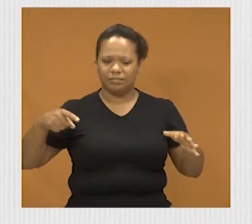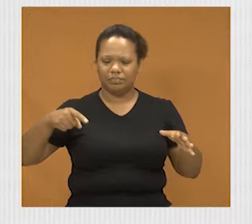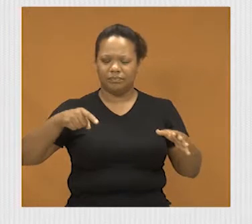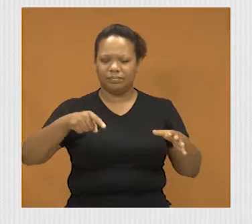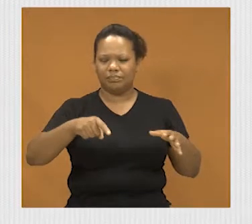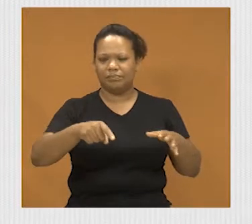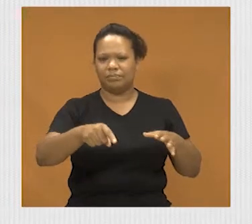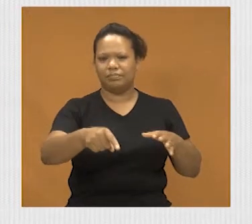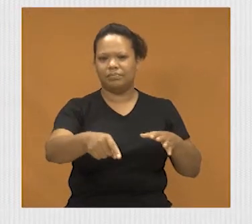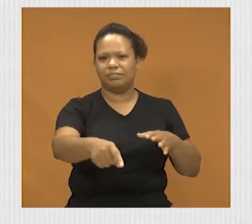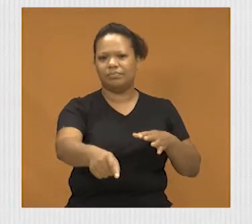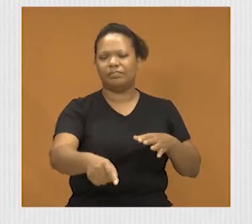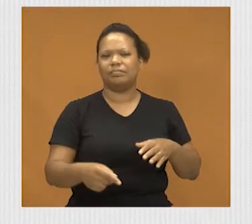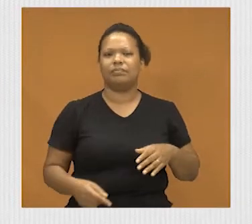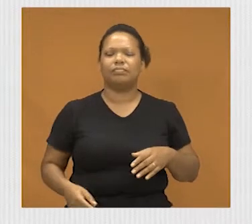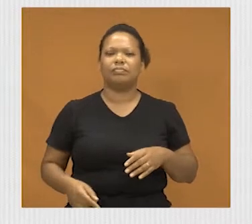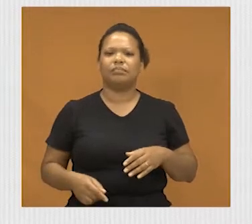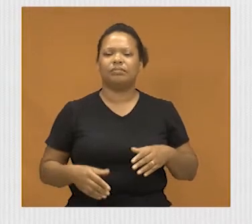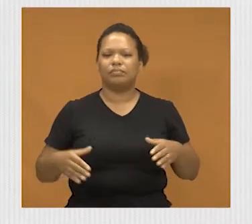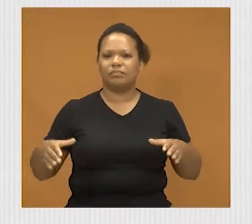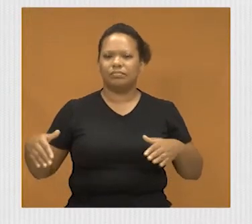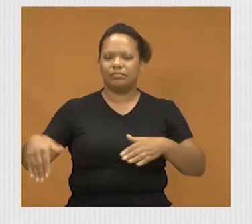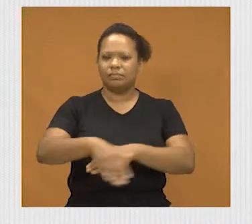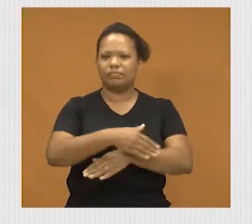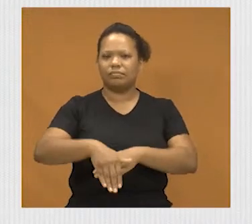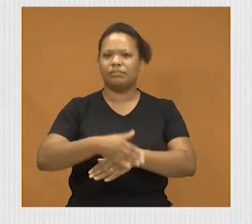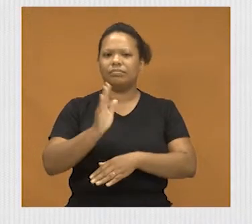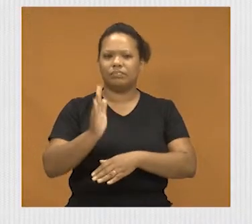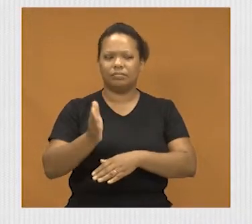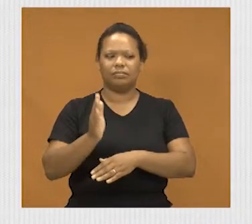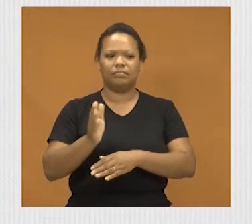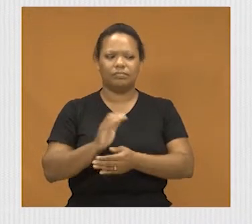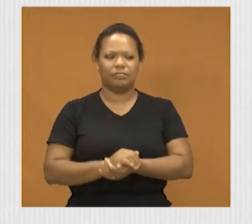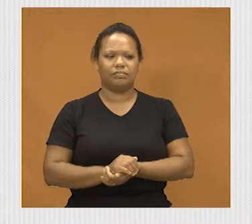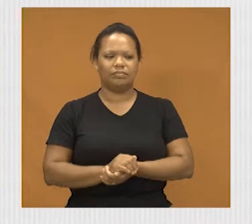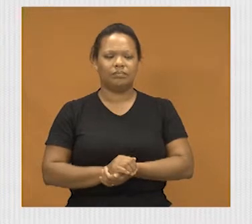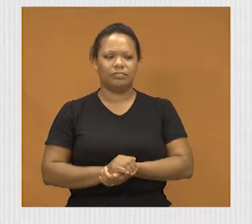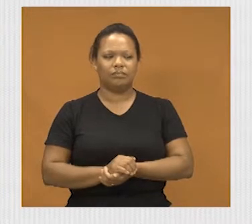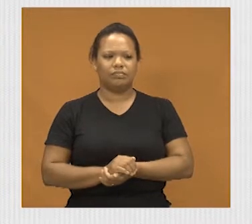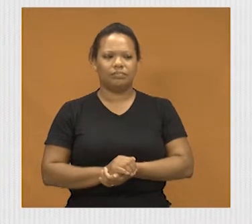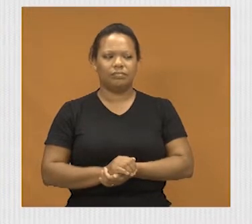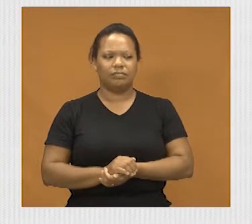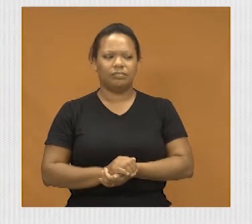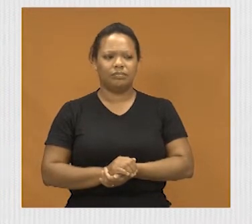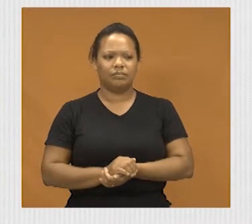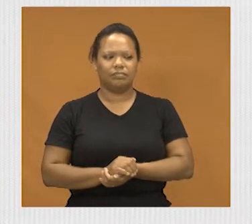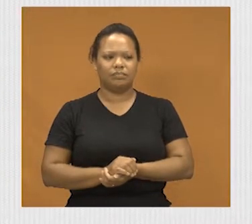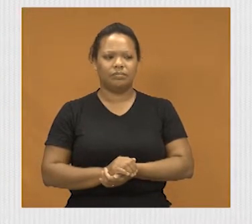enorme no final. Então, nessa estrada aqui, já foram feitas algumas vezes, mas sem